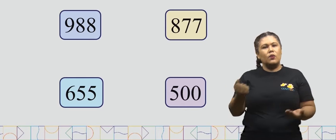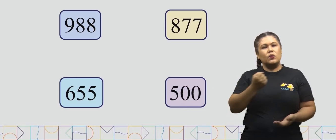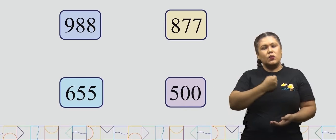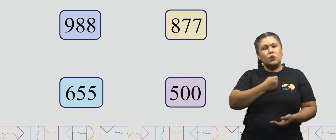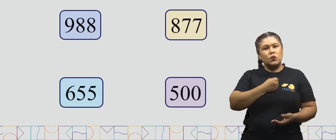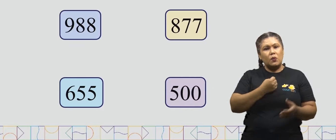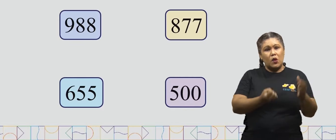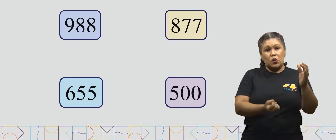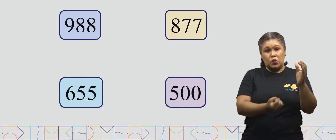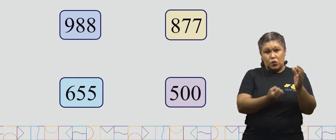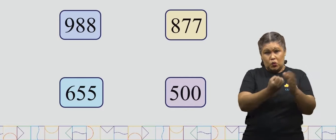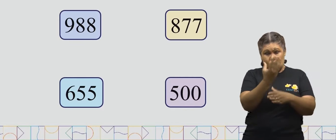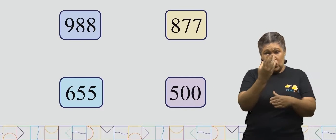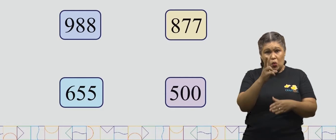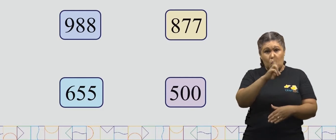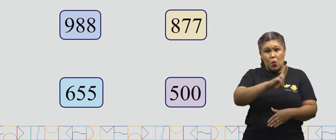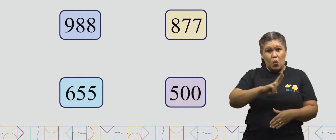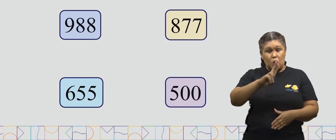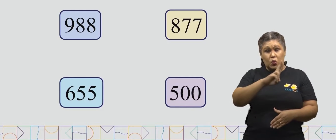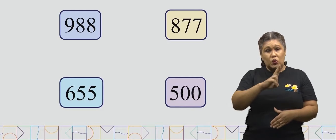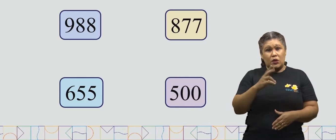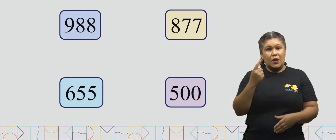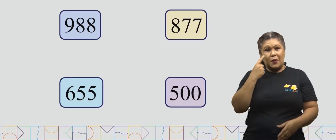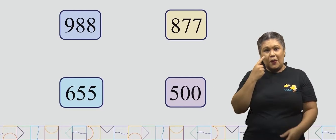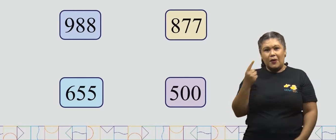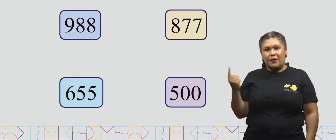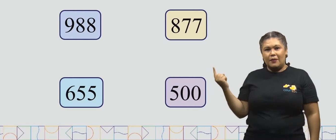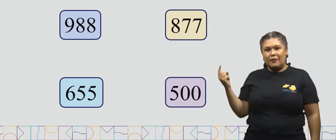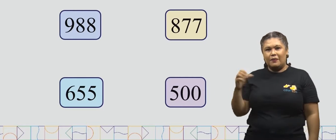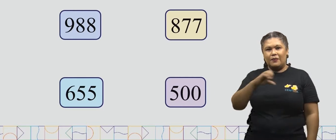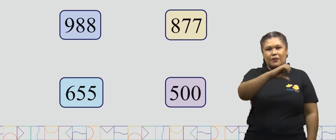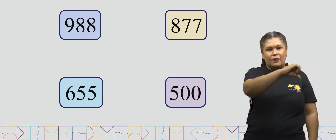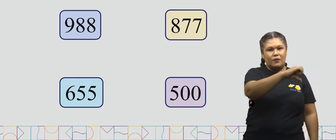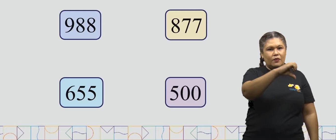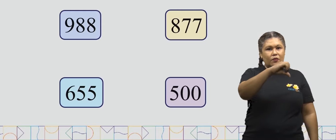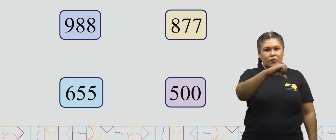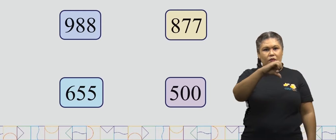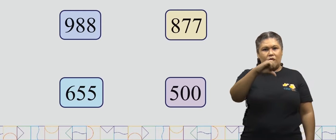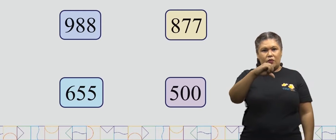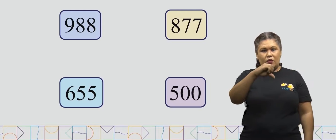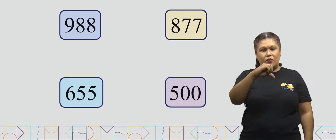os números que formamos a partir desse quadro foram